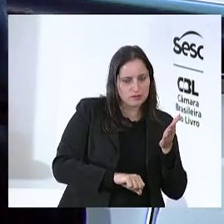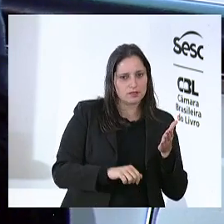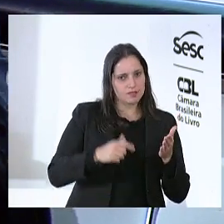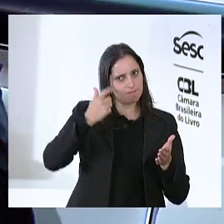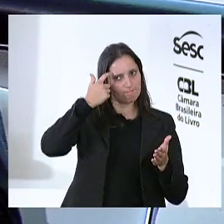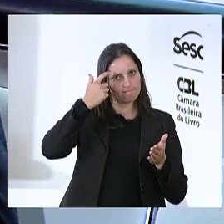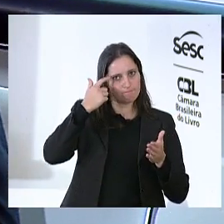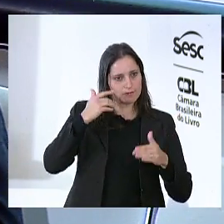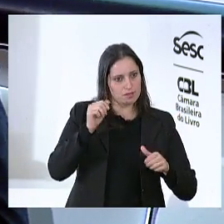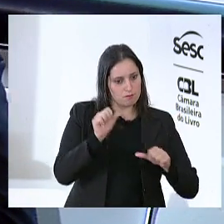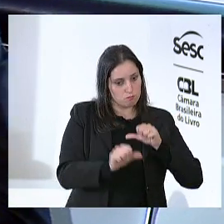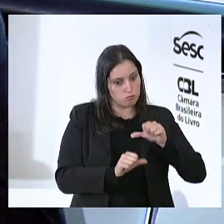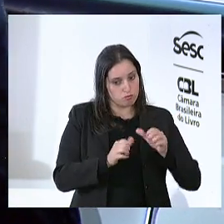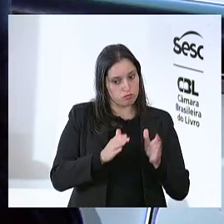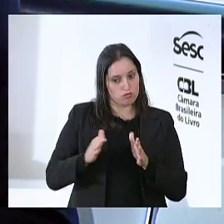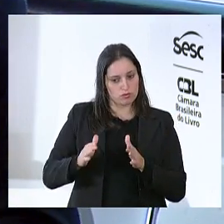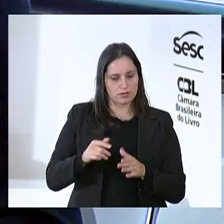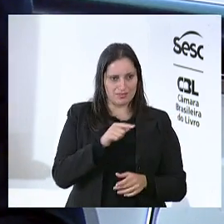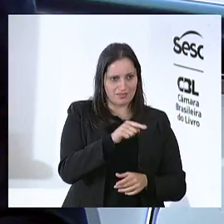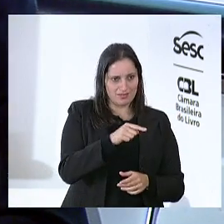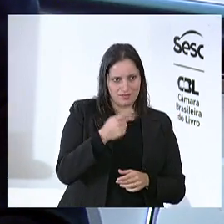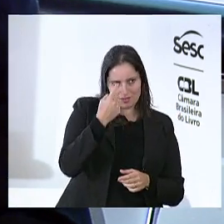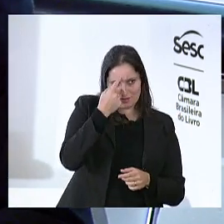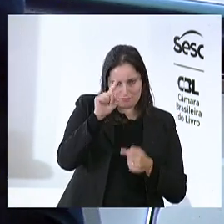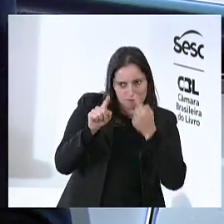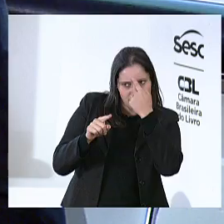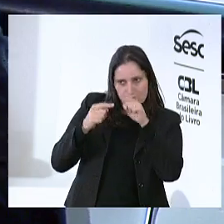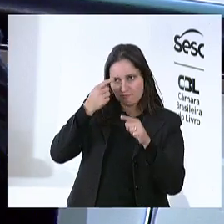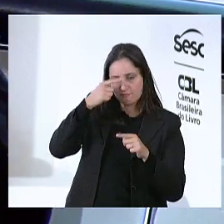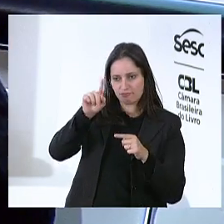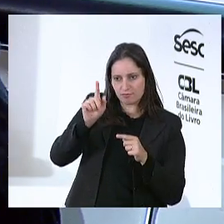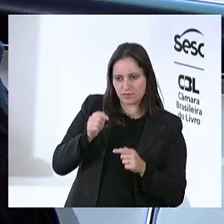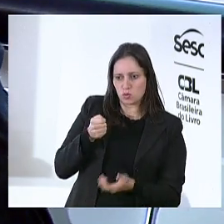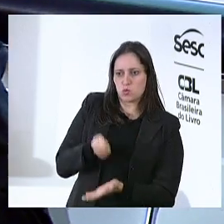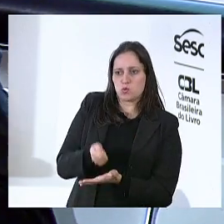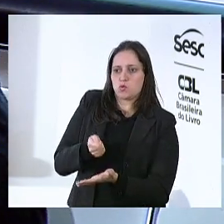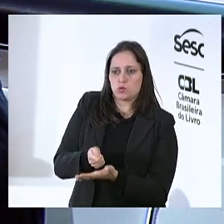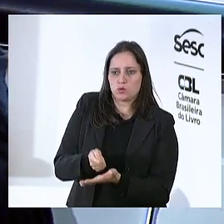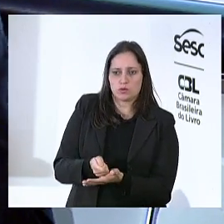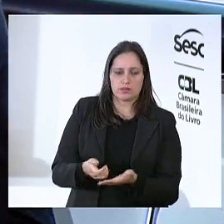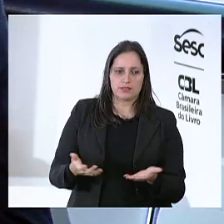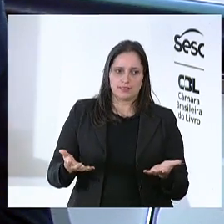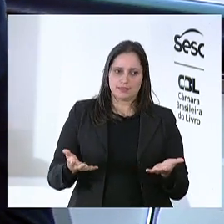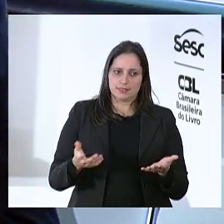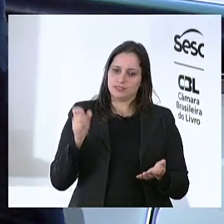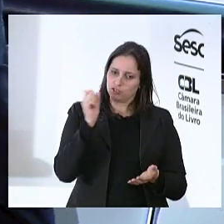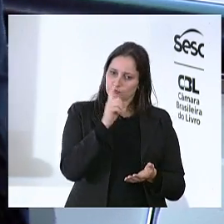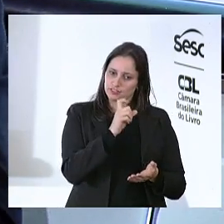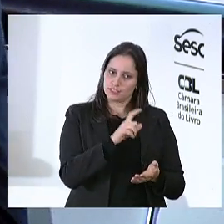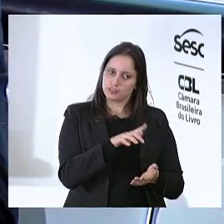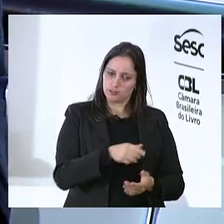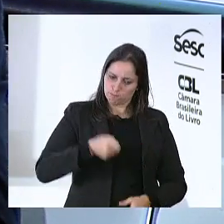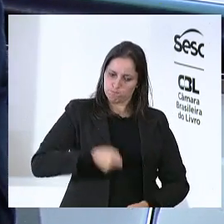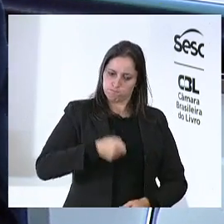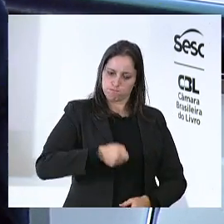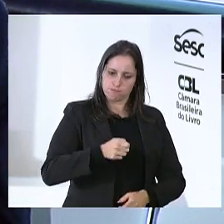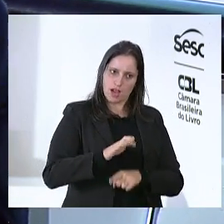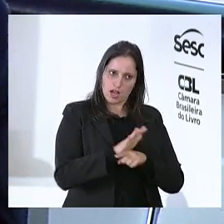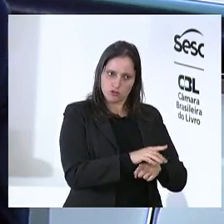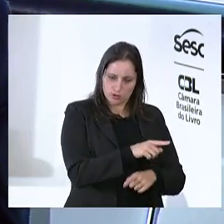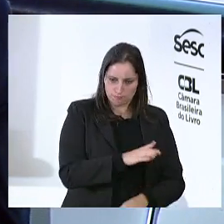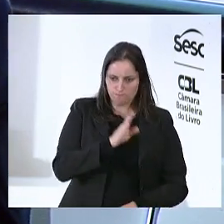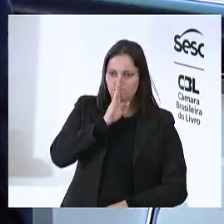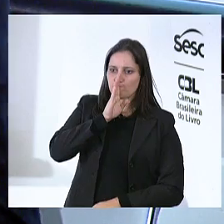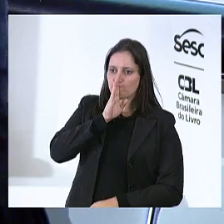começar a ter ideias próprias, vai dar errado. Então, nós precisamos de 30 anos de redemocratização para as pessoas